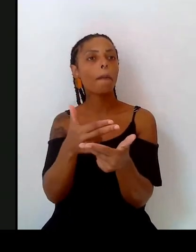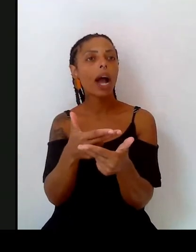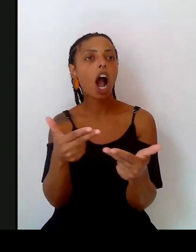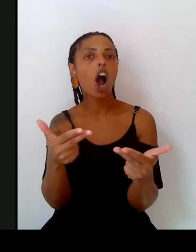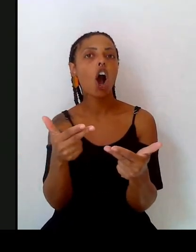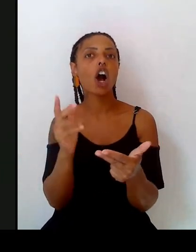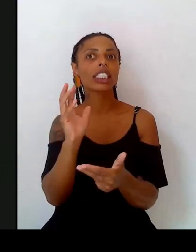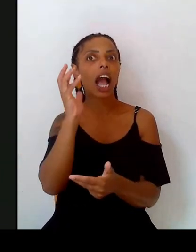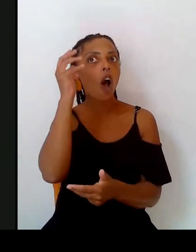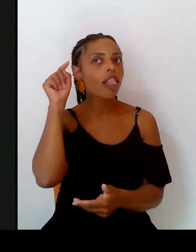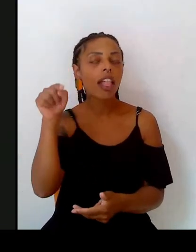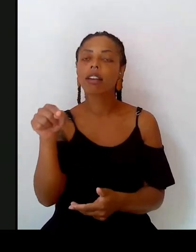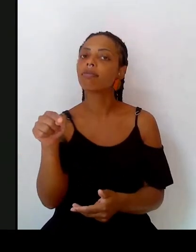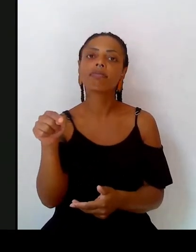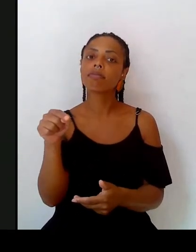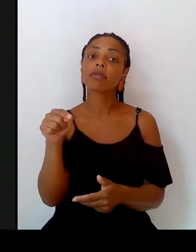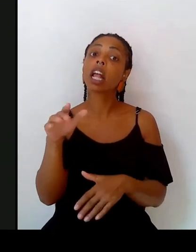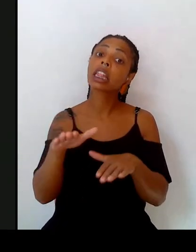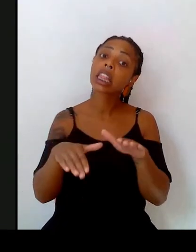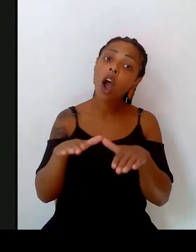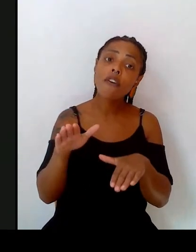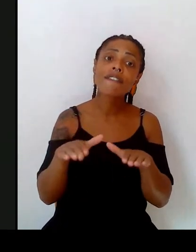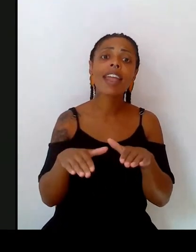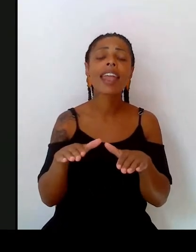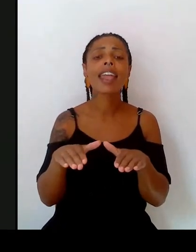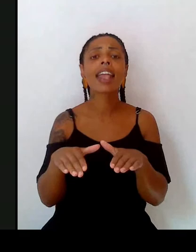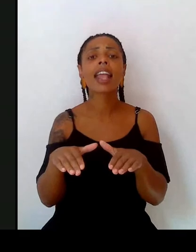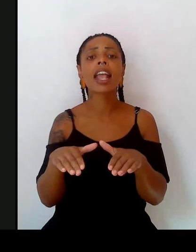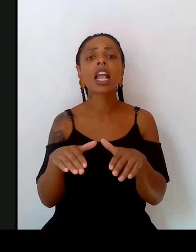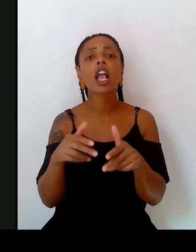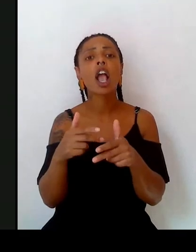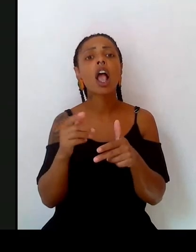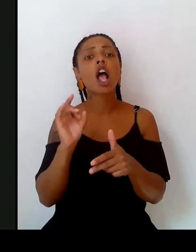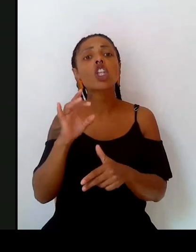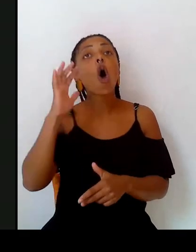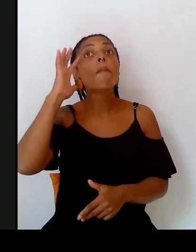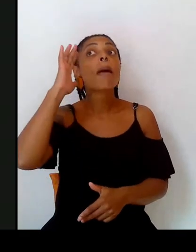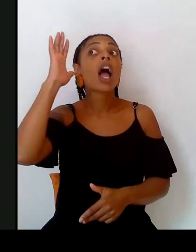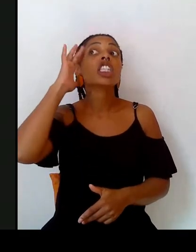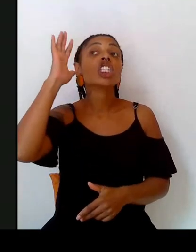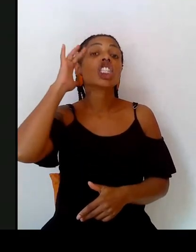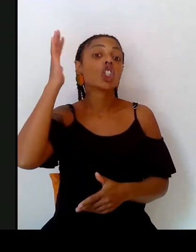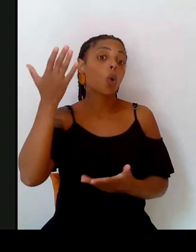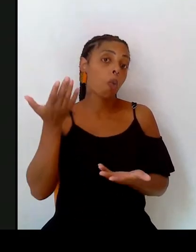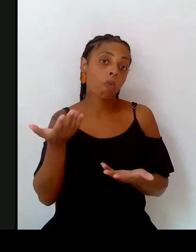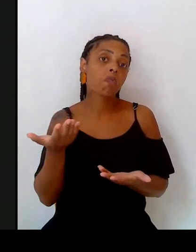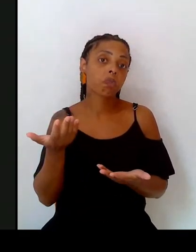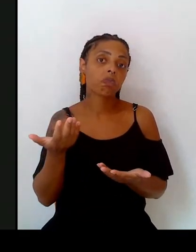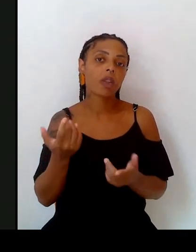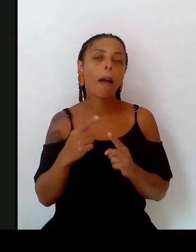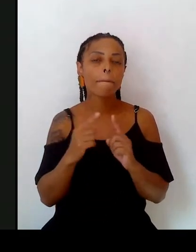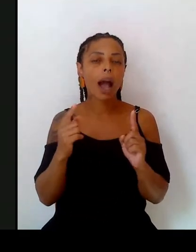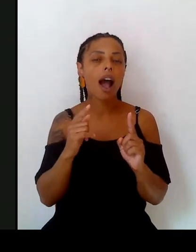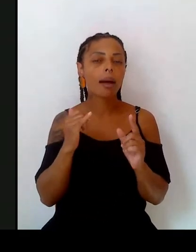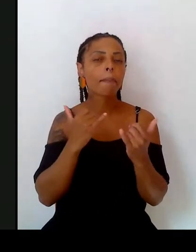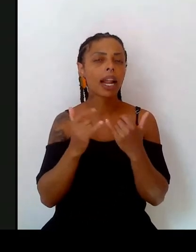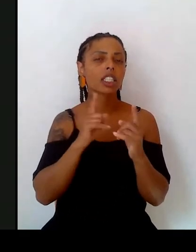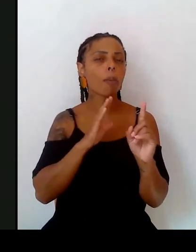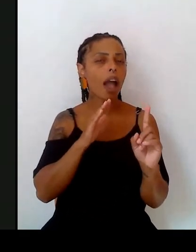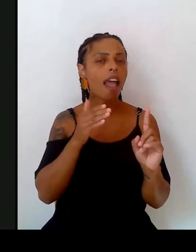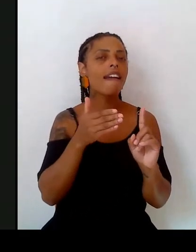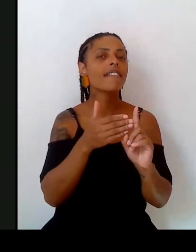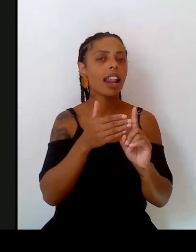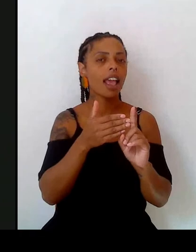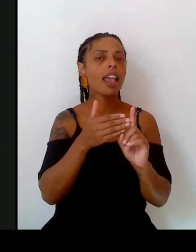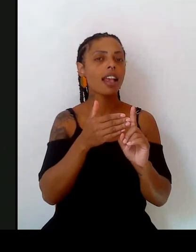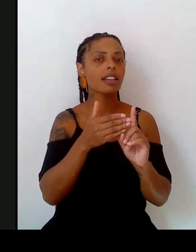acontecendo Talvez seja algo que foi imaginado mas me parece que é uma referência direta a esse material